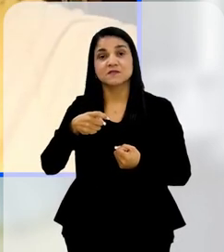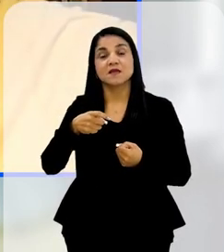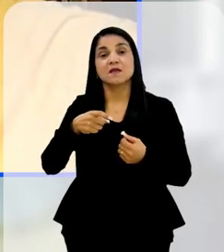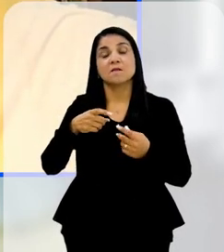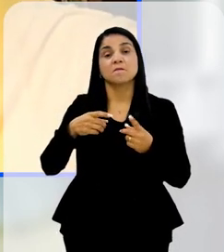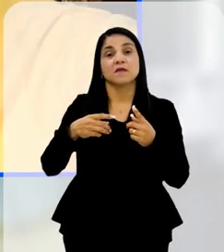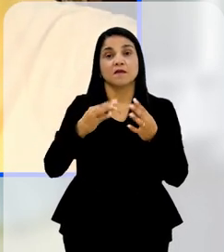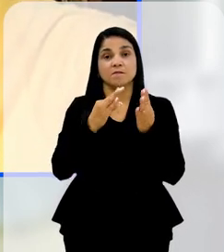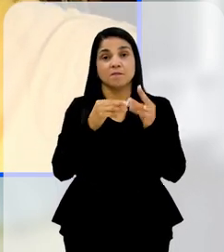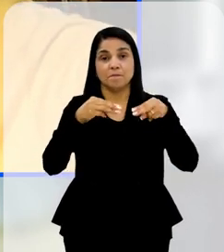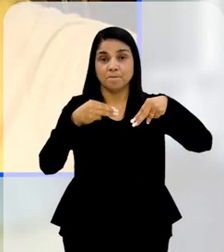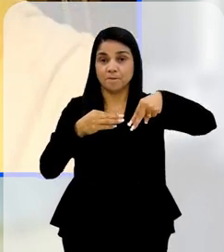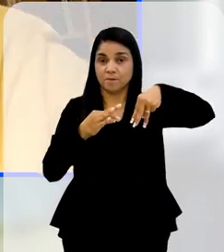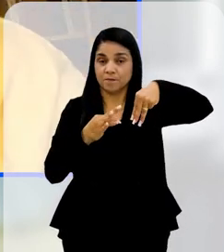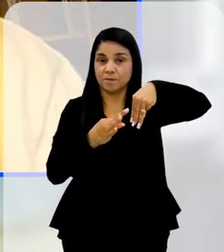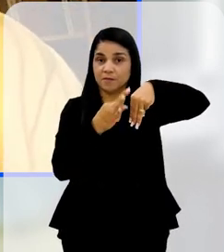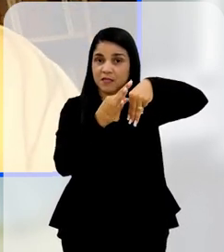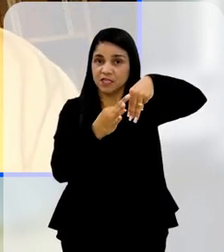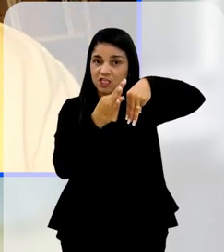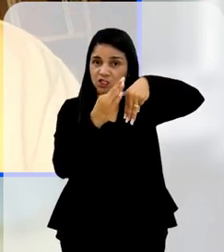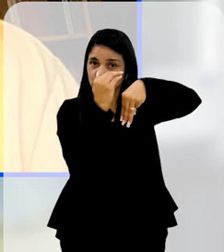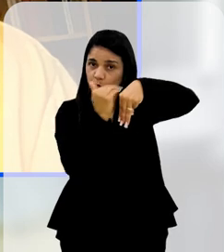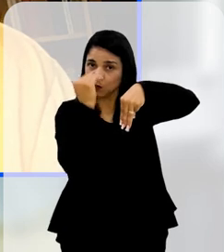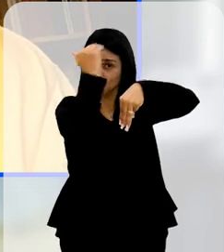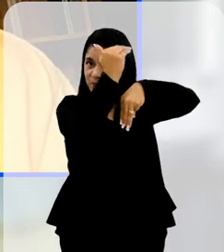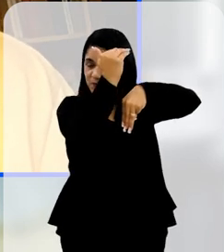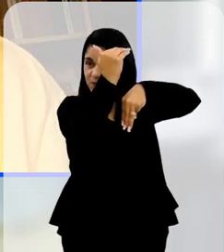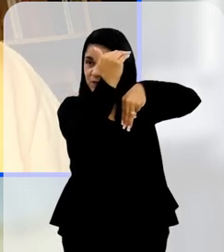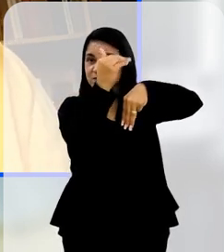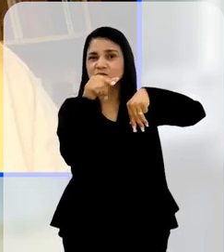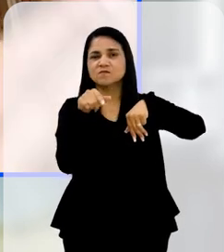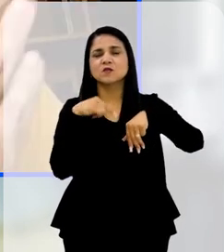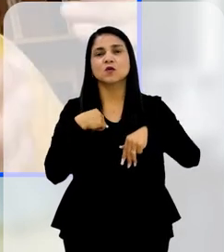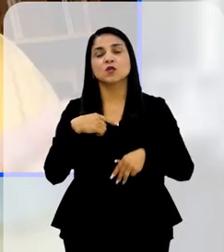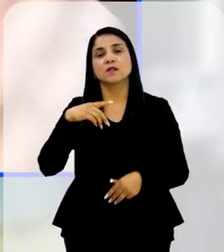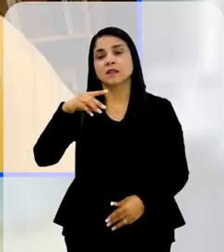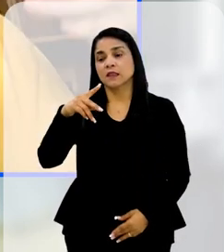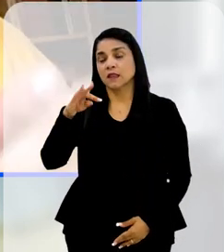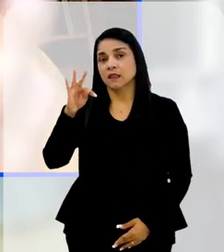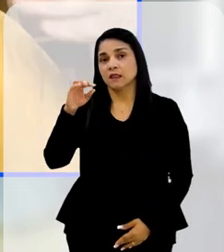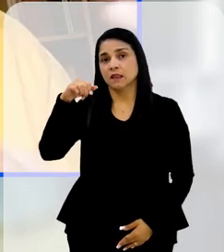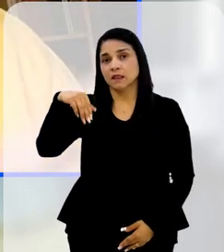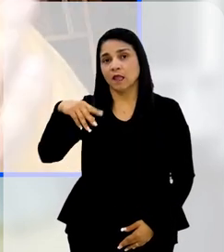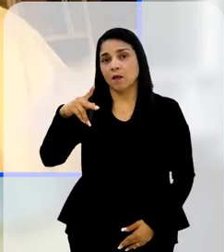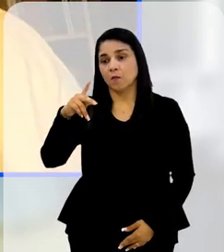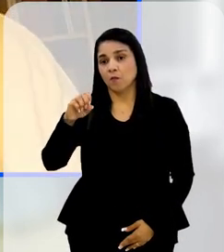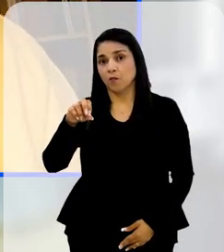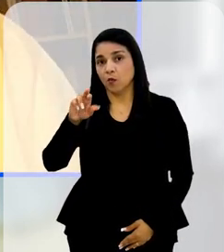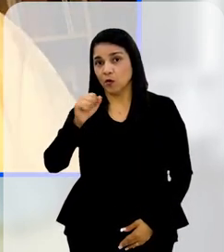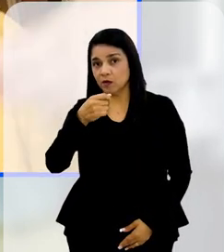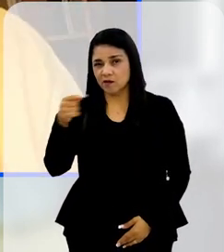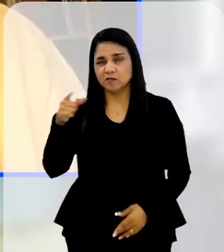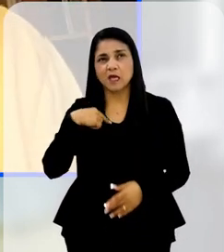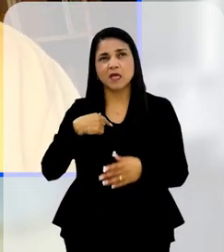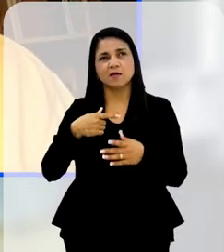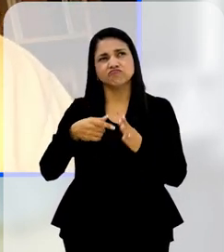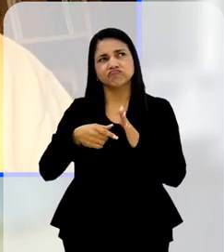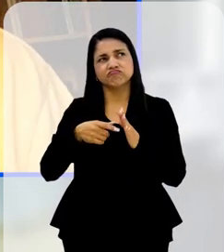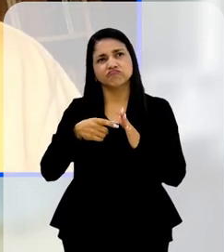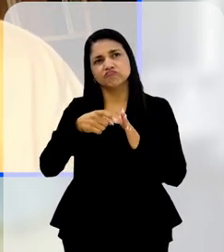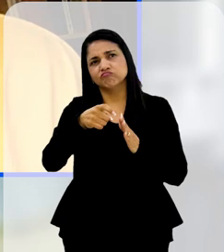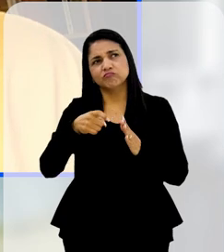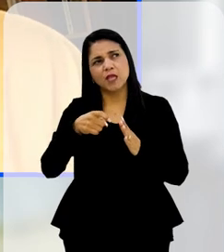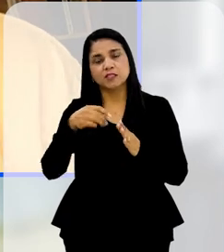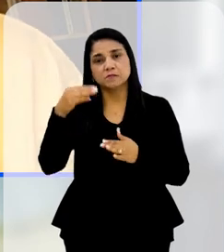pô, que coincidência, eu acabei de falar o nome dessa pessoa, né, que era um antigo membro, acho que da Vigilância Sanitária